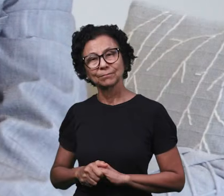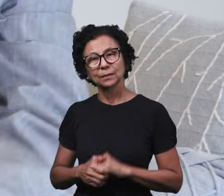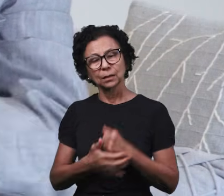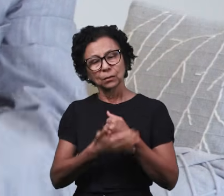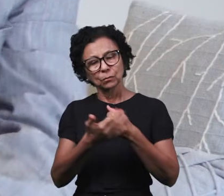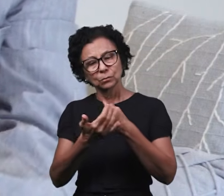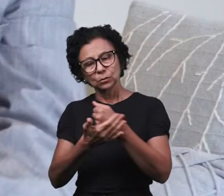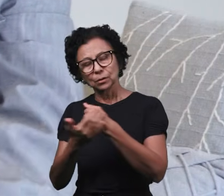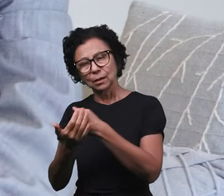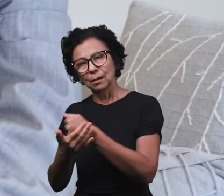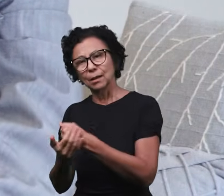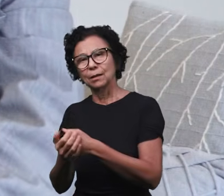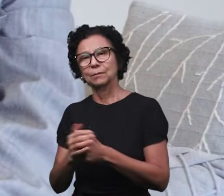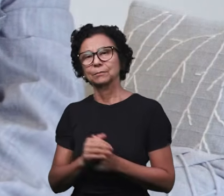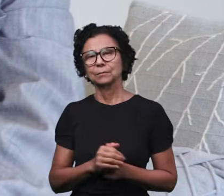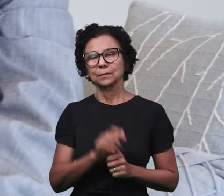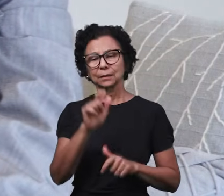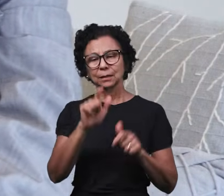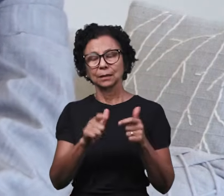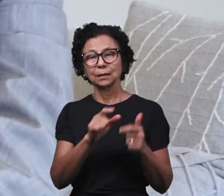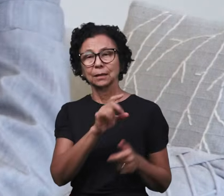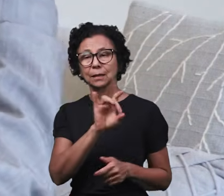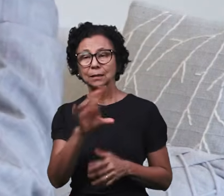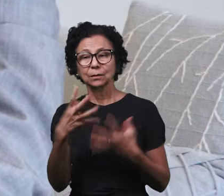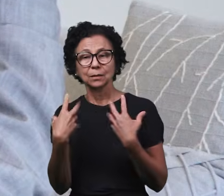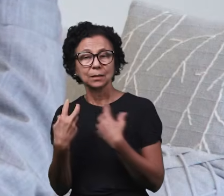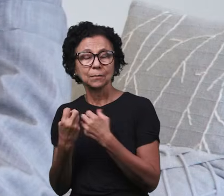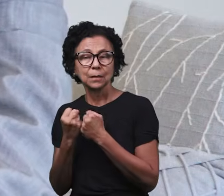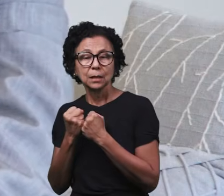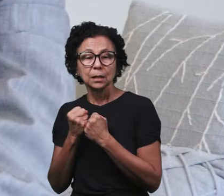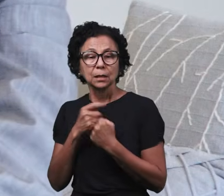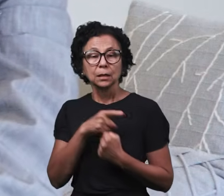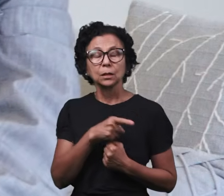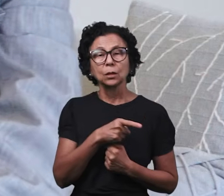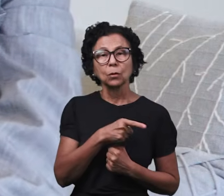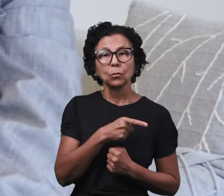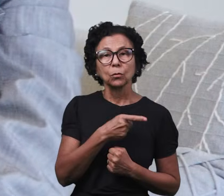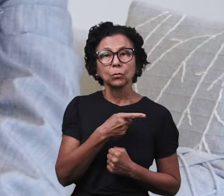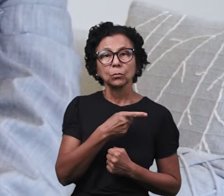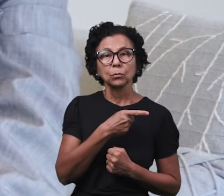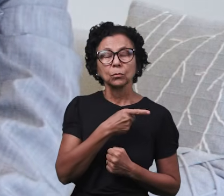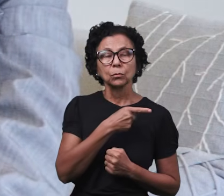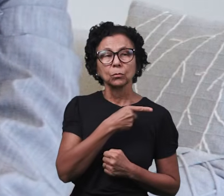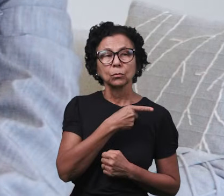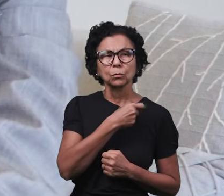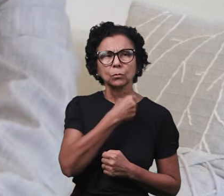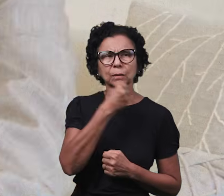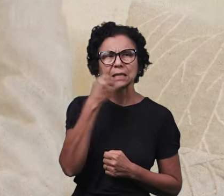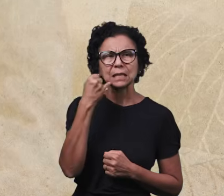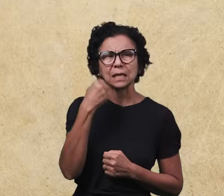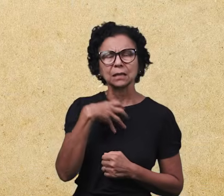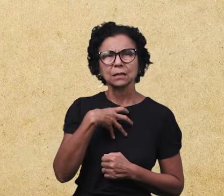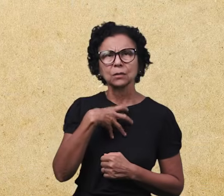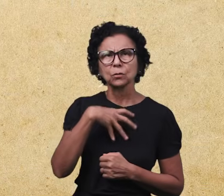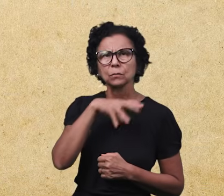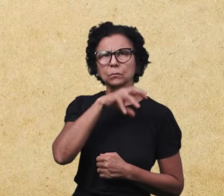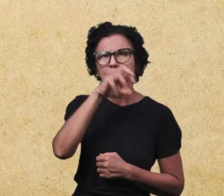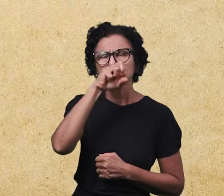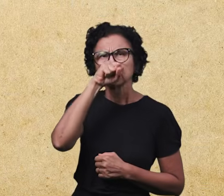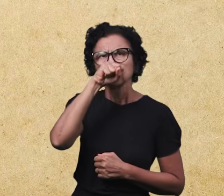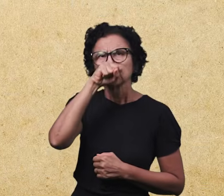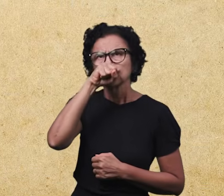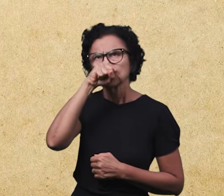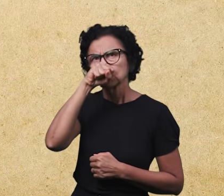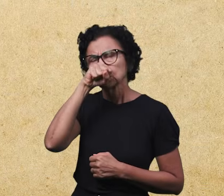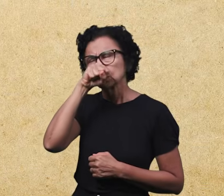um, receber a cada um. Então, quando ele sentiu o cheiro de Jacó, Isaac proferiu a bênção profética, né? Eis que o